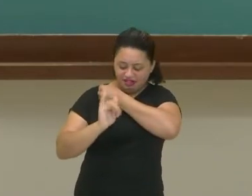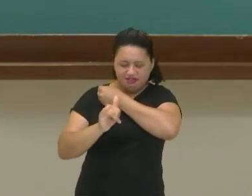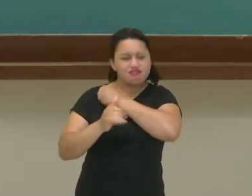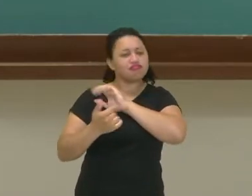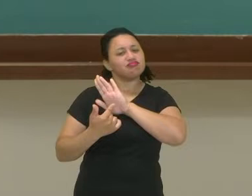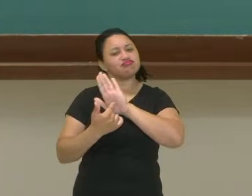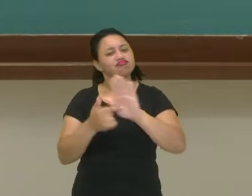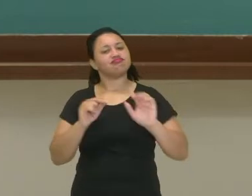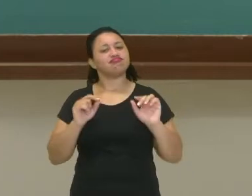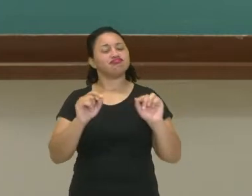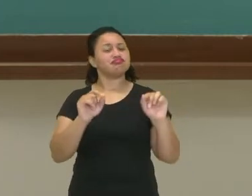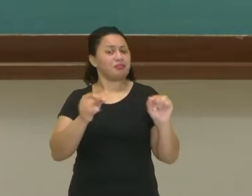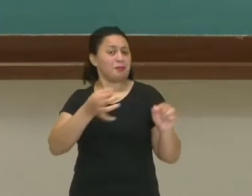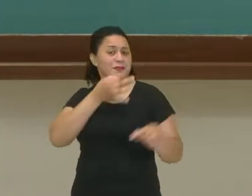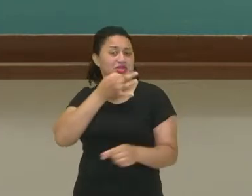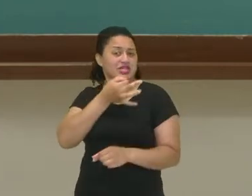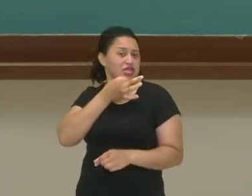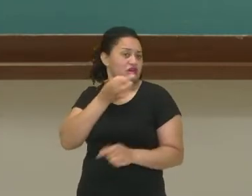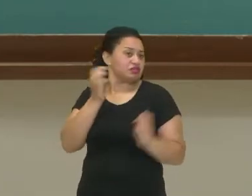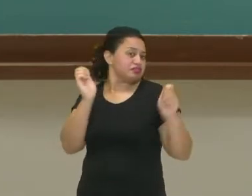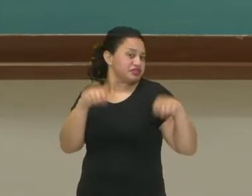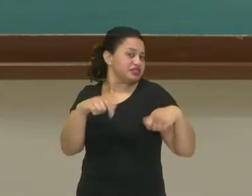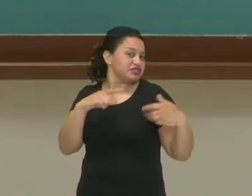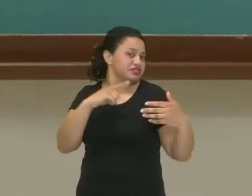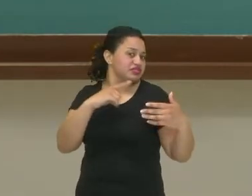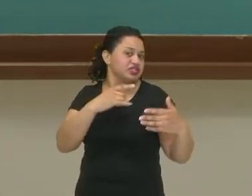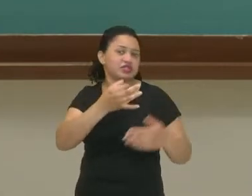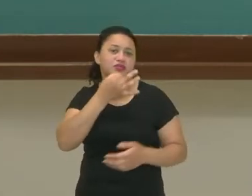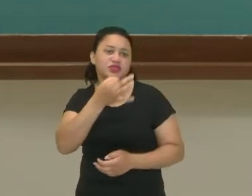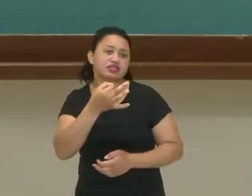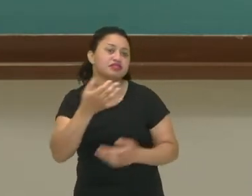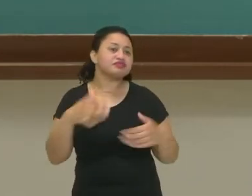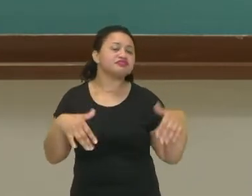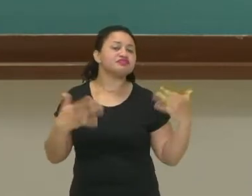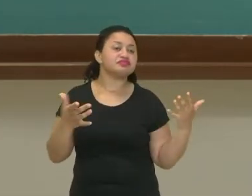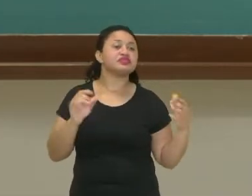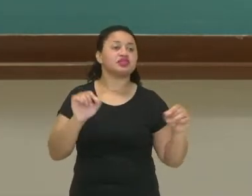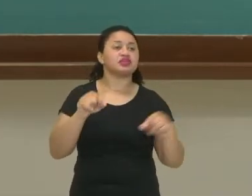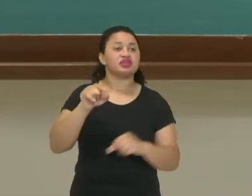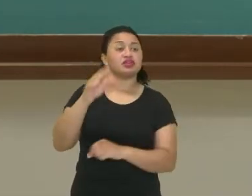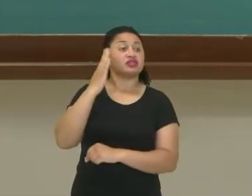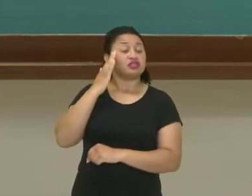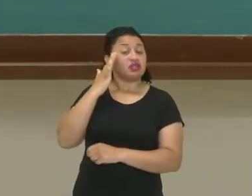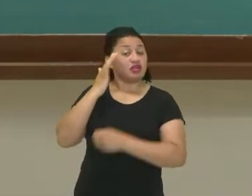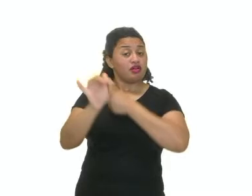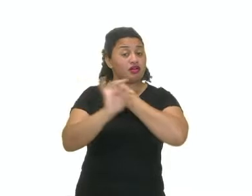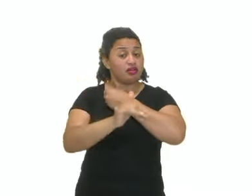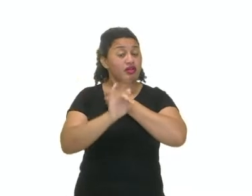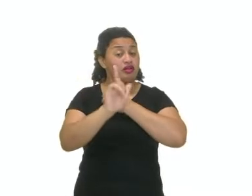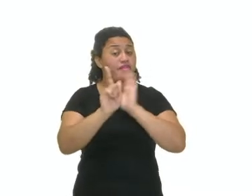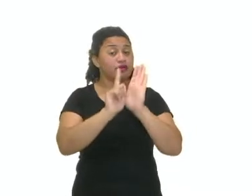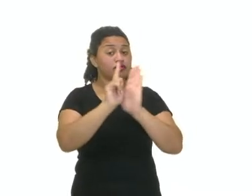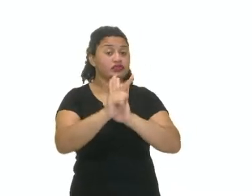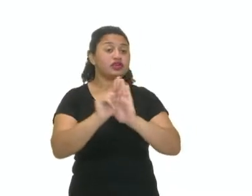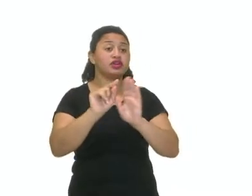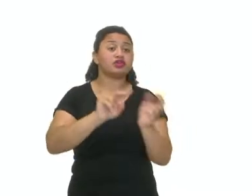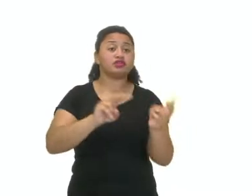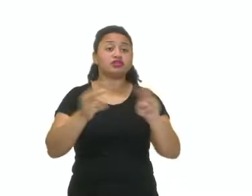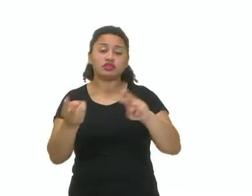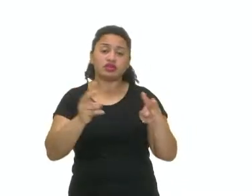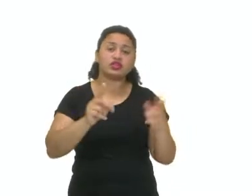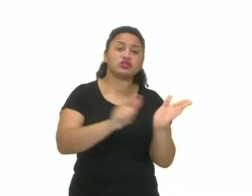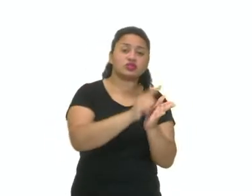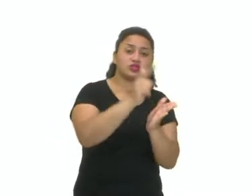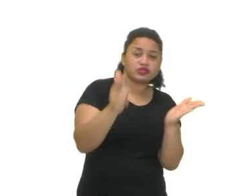apresenta opinião? Será que é possível apresentar opinião? Então, você sabe que a crônica é um gênero que transita entre o jornalístico e